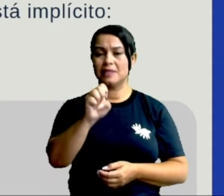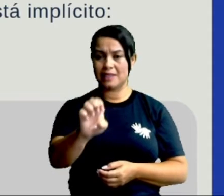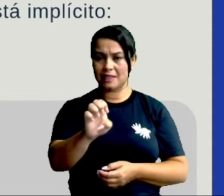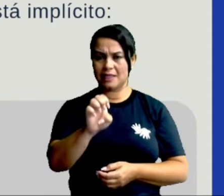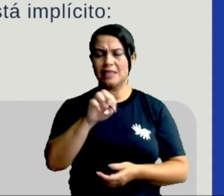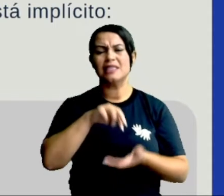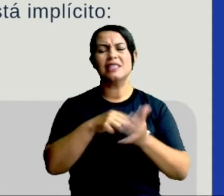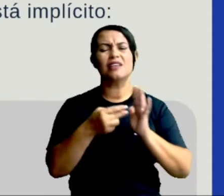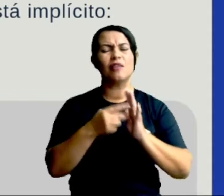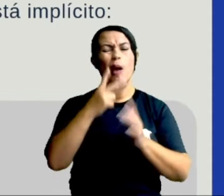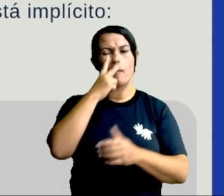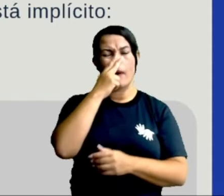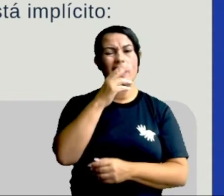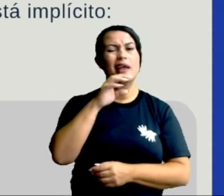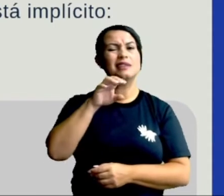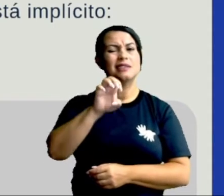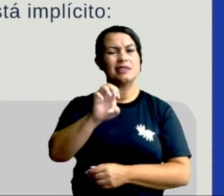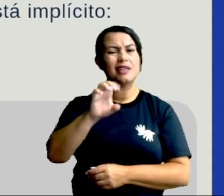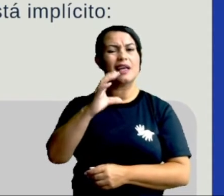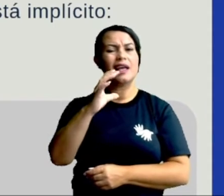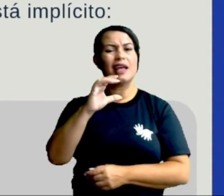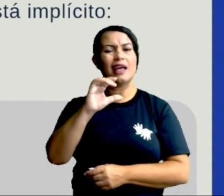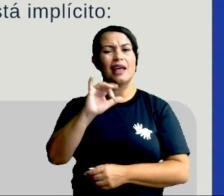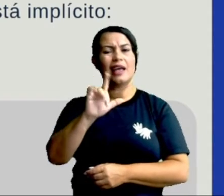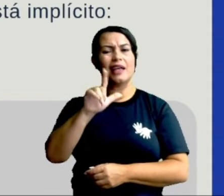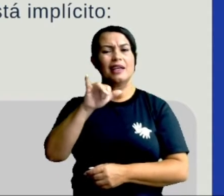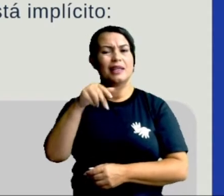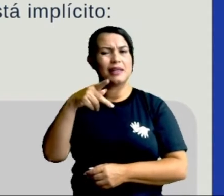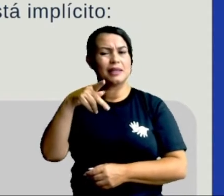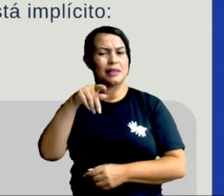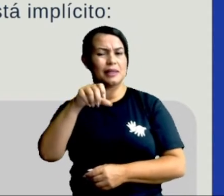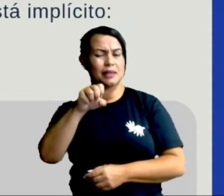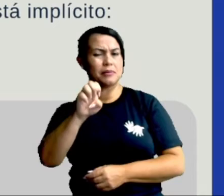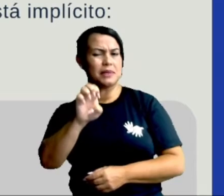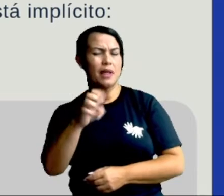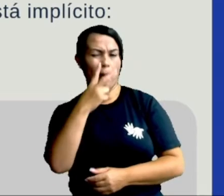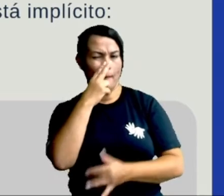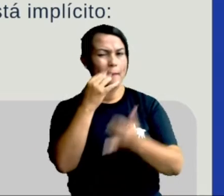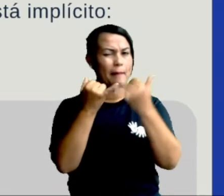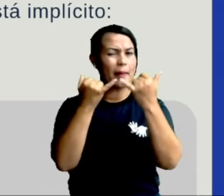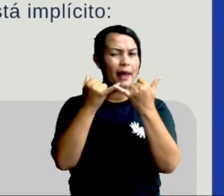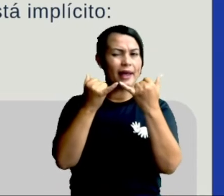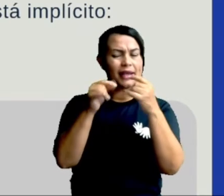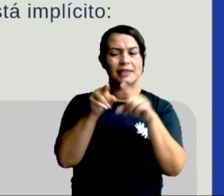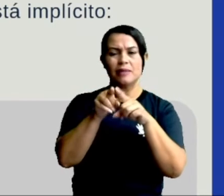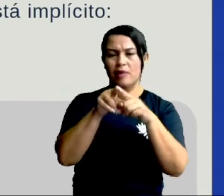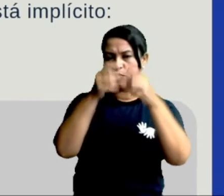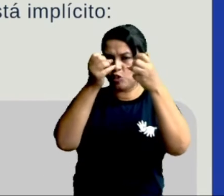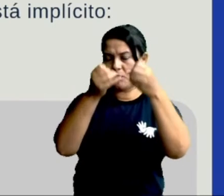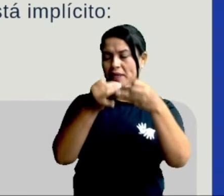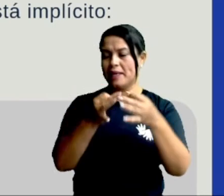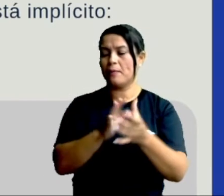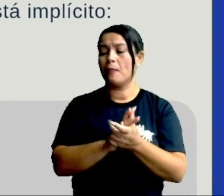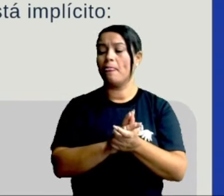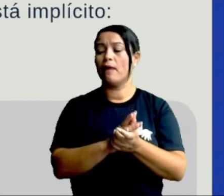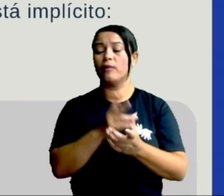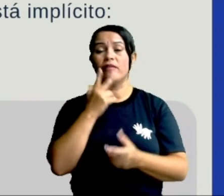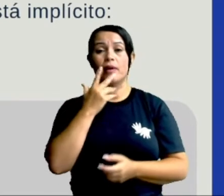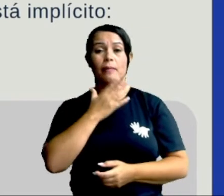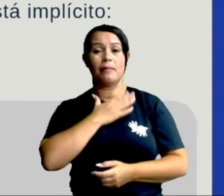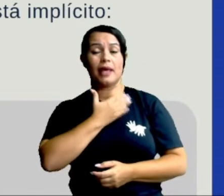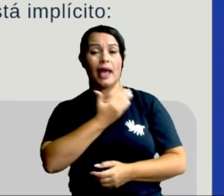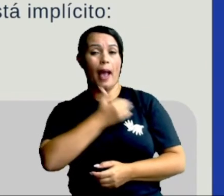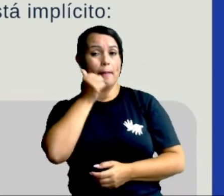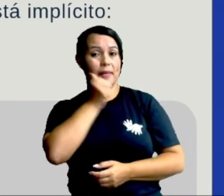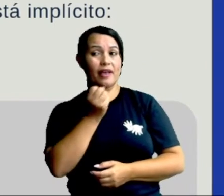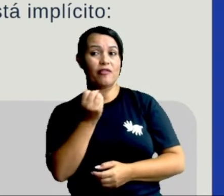semelhança com eclipse, né, do ponto de vista fonológico, mas também tem uma aproximação de sentido também, e eu explico. Quando eu digo, minha amiga